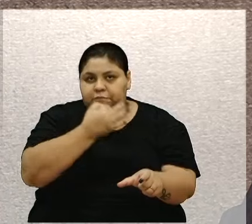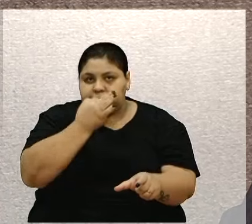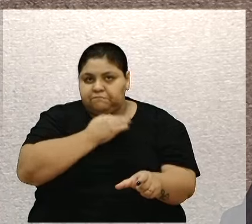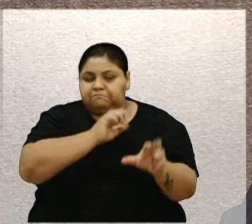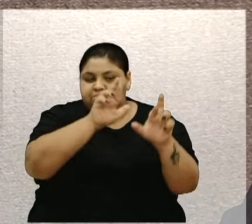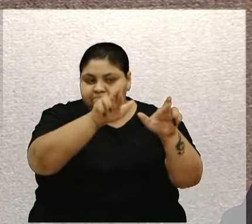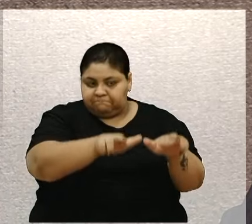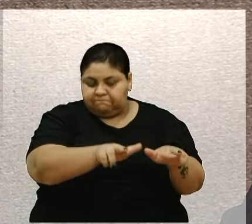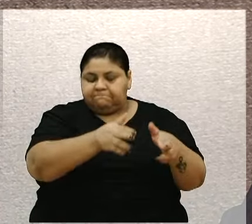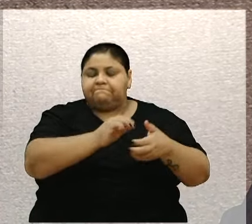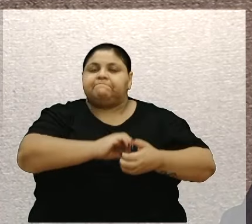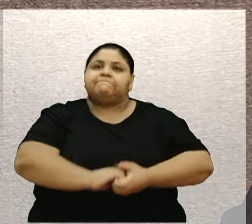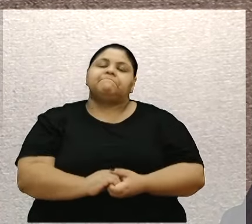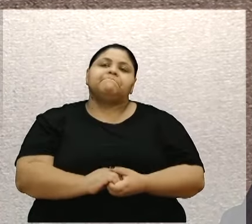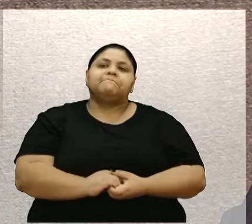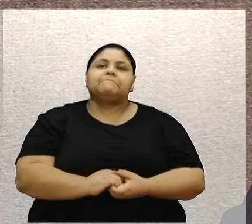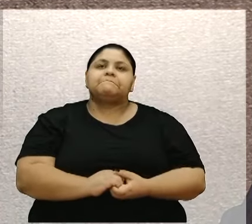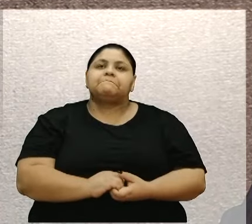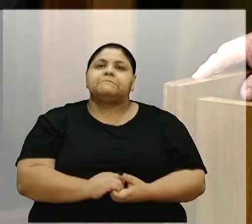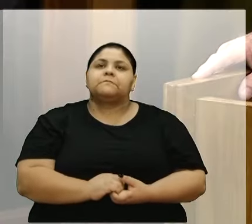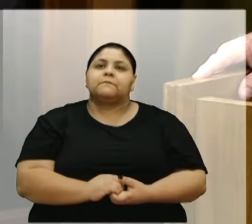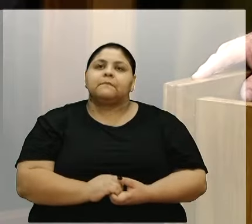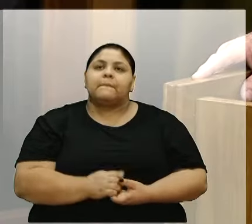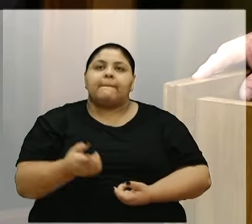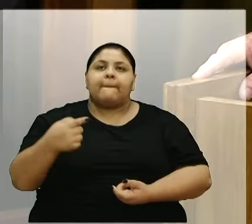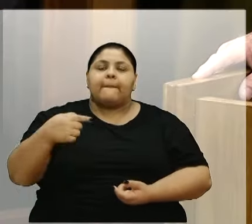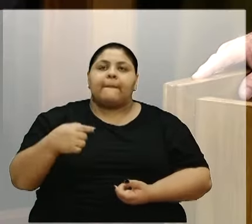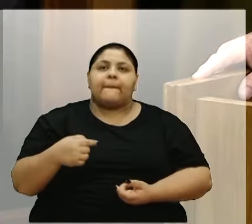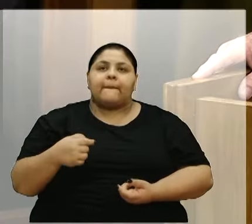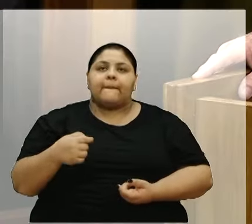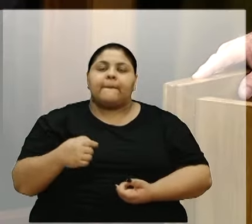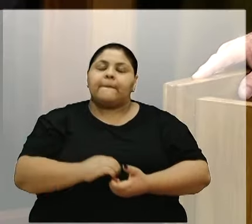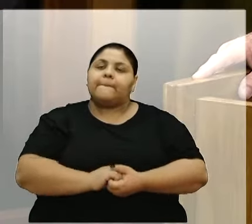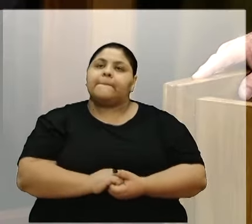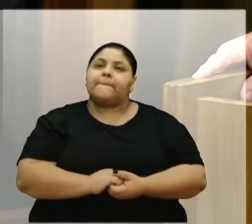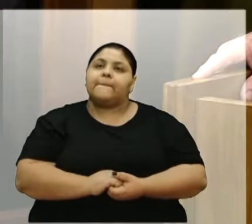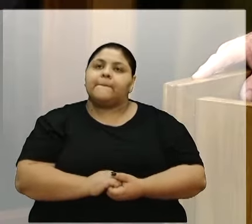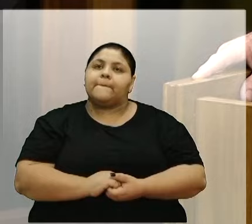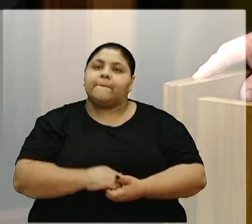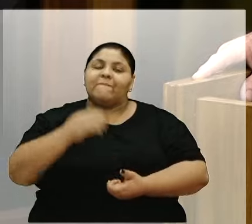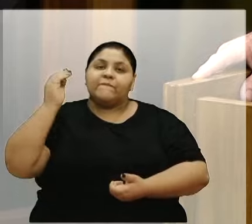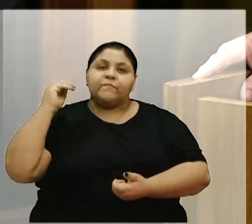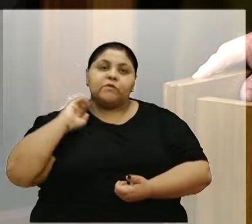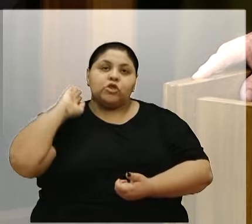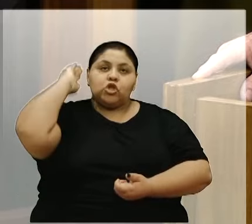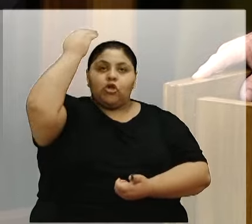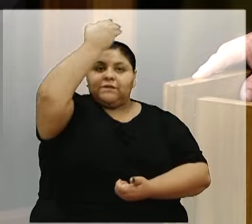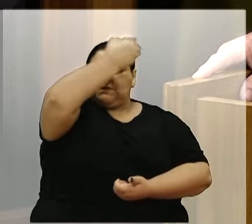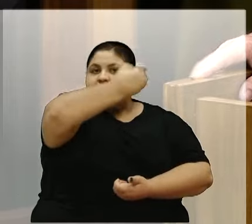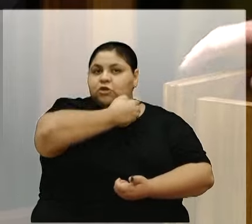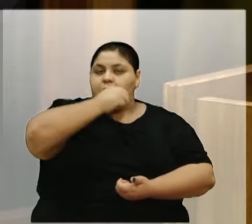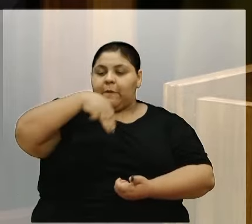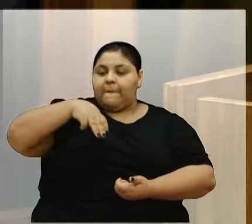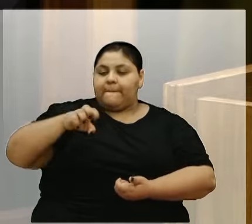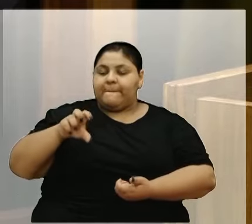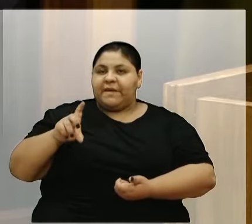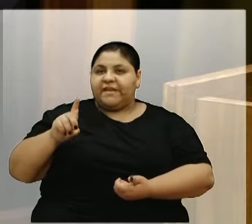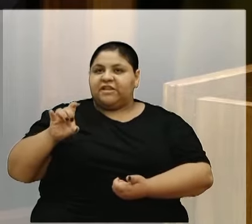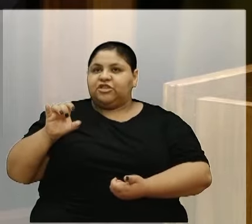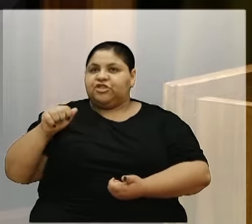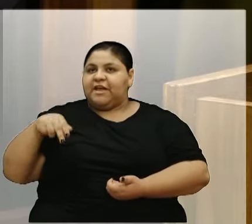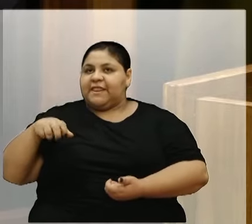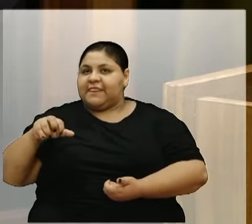da região. A Nossa Senhora Medianeira, a padroeira, e que